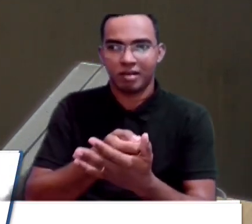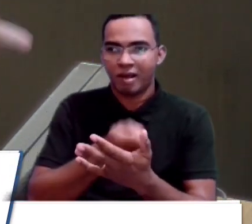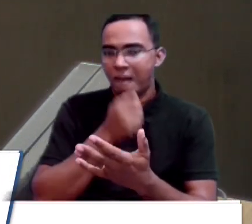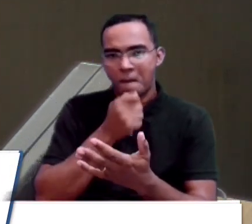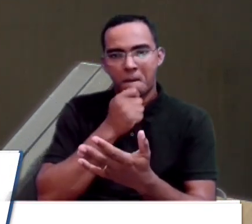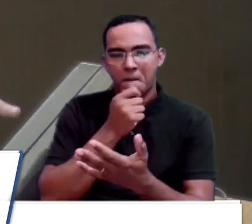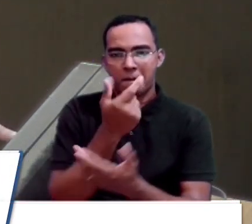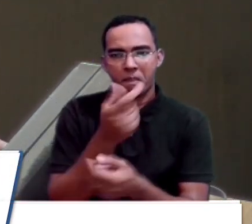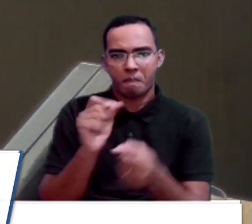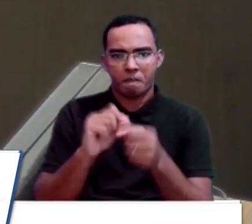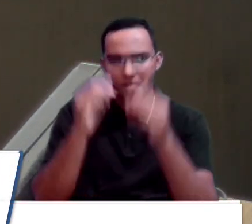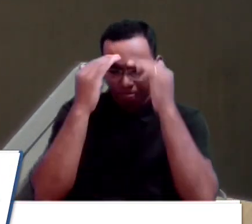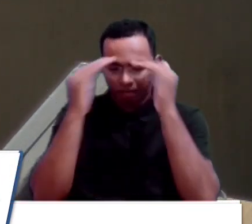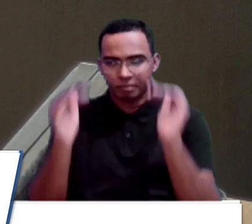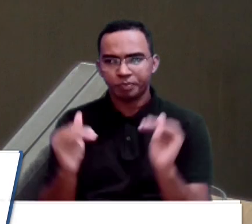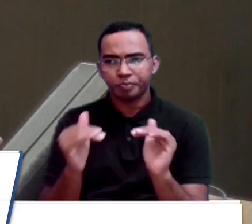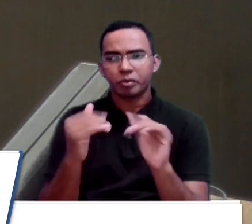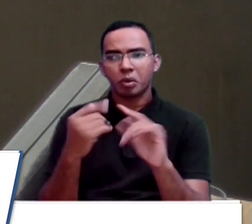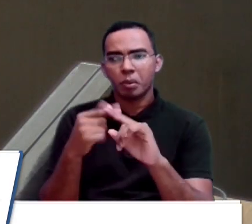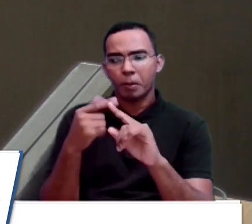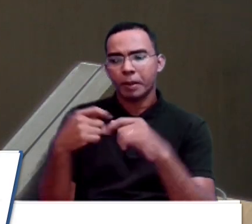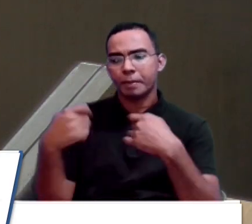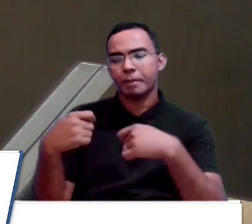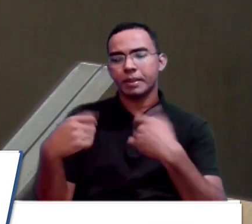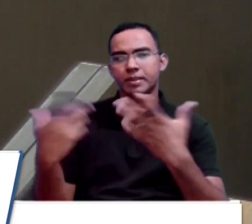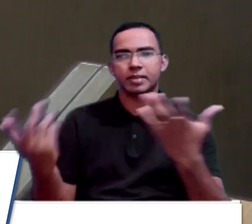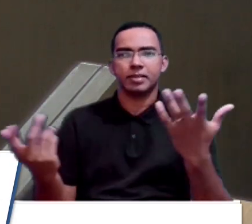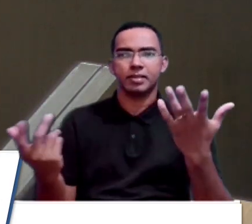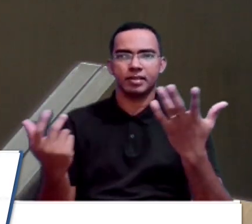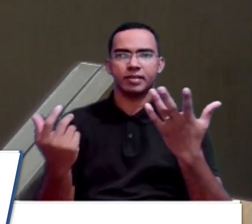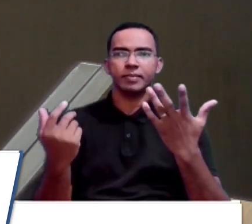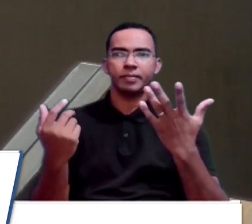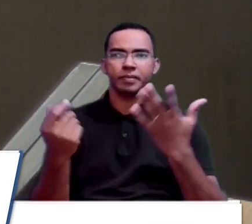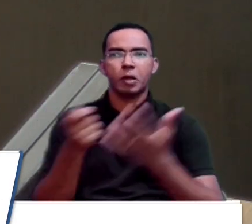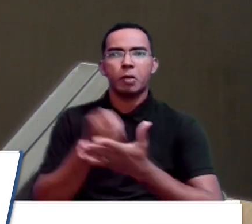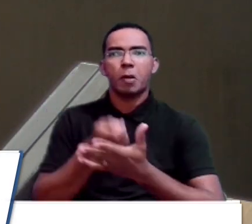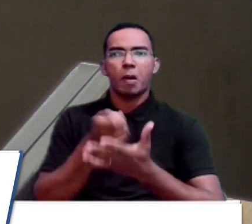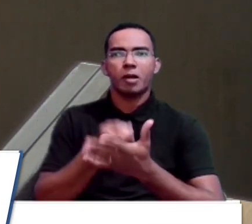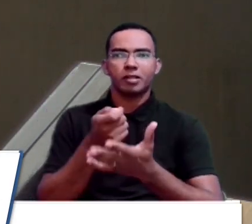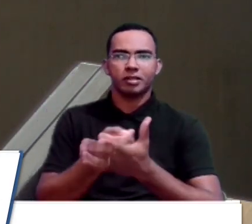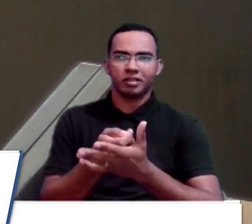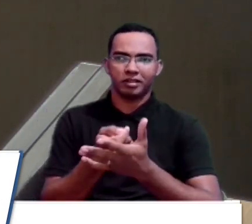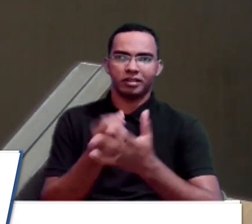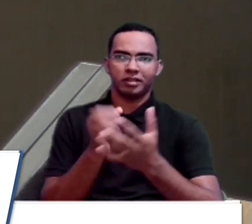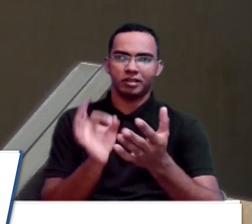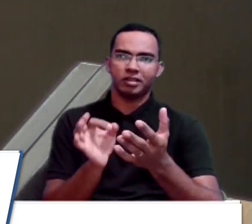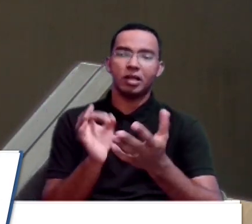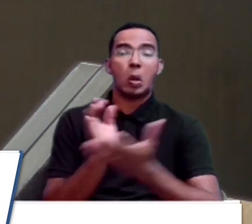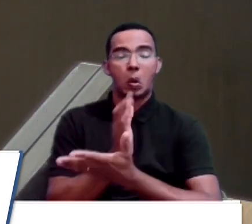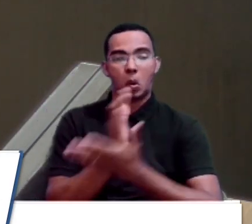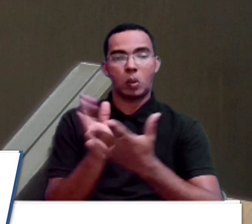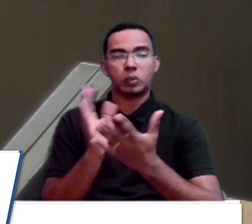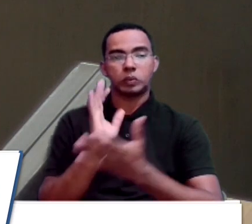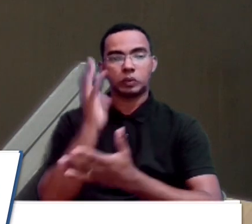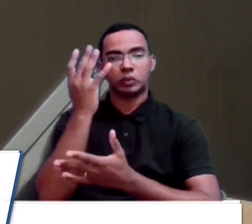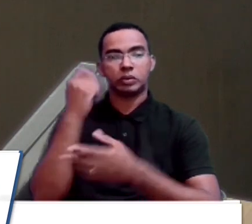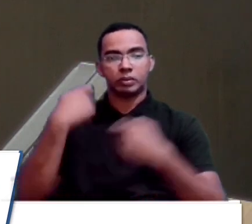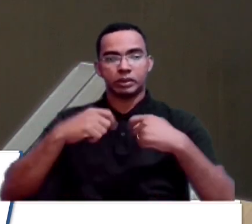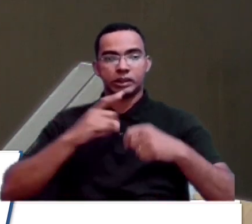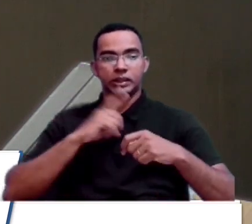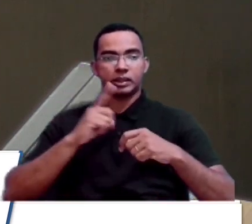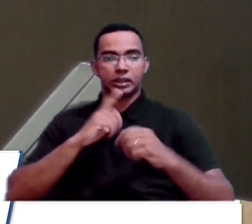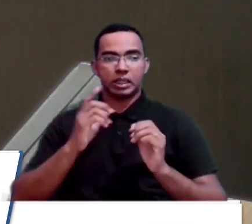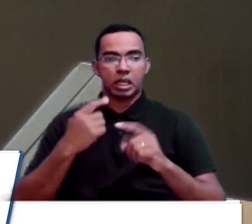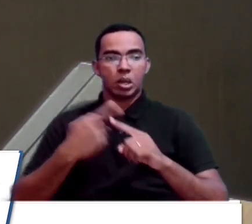cumprido por quem deveria exigir, né? Então, alguma solução tem que ter, porque do